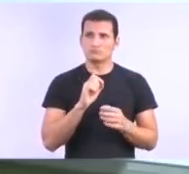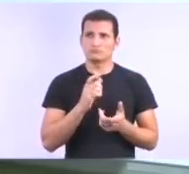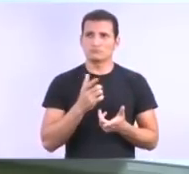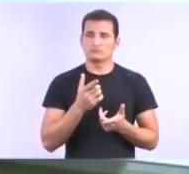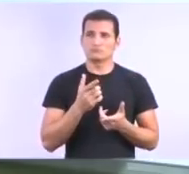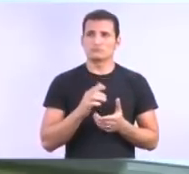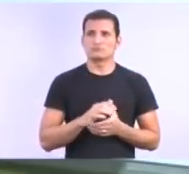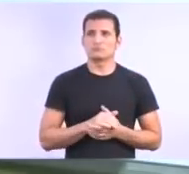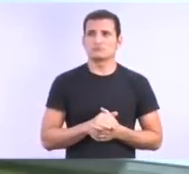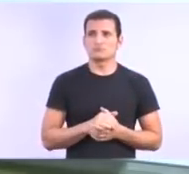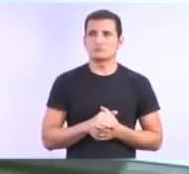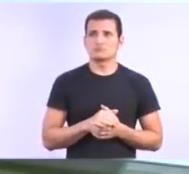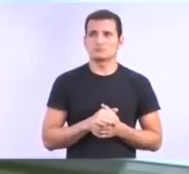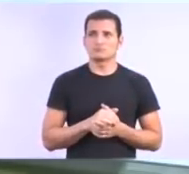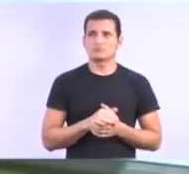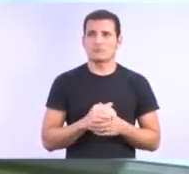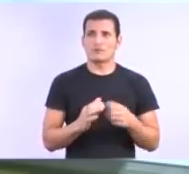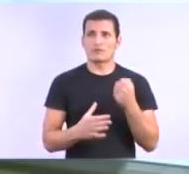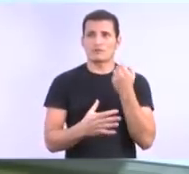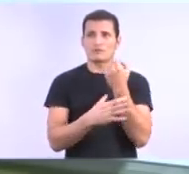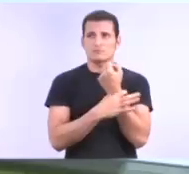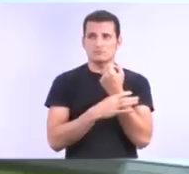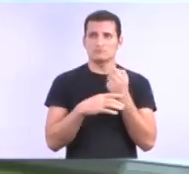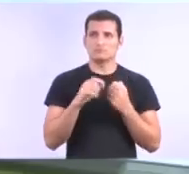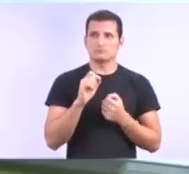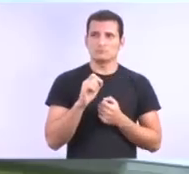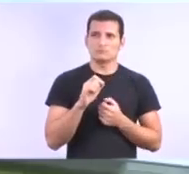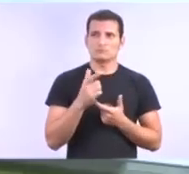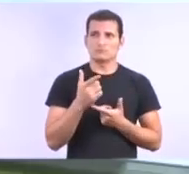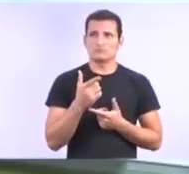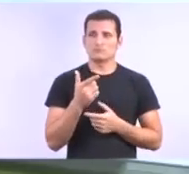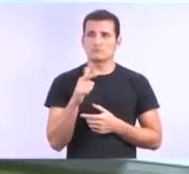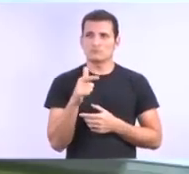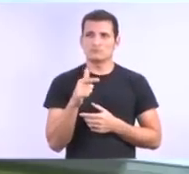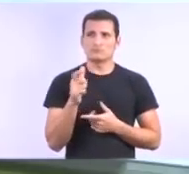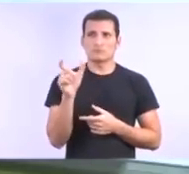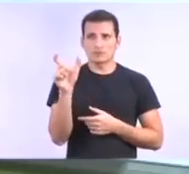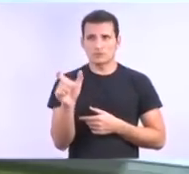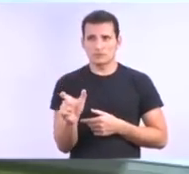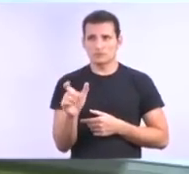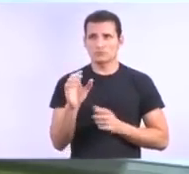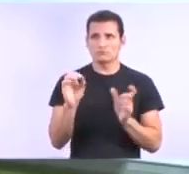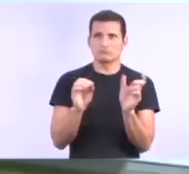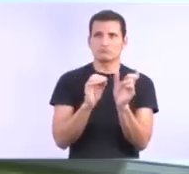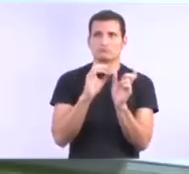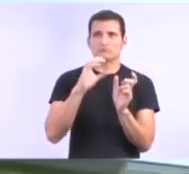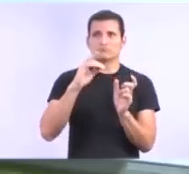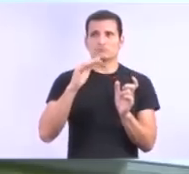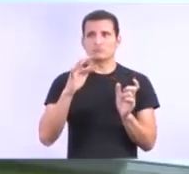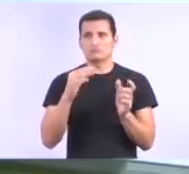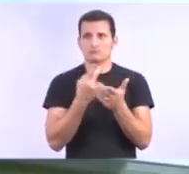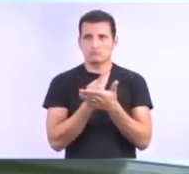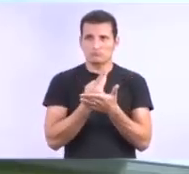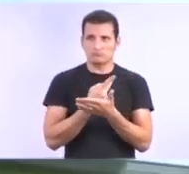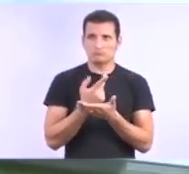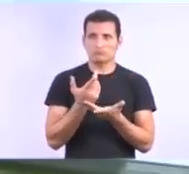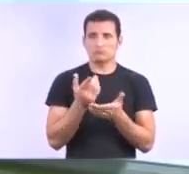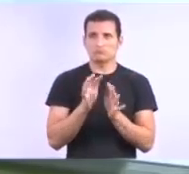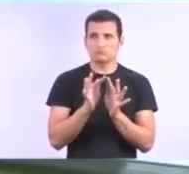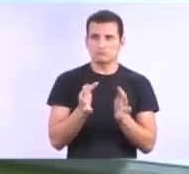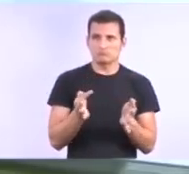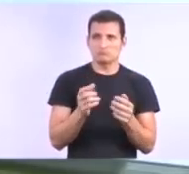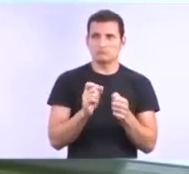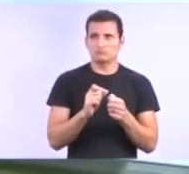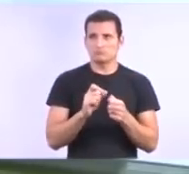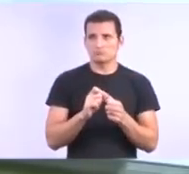do objeto. Isso garante que não vai ter cliente com CPF errado. E olha, gente, é uma coisa tão simples fazer isso, e